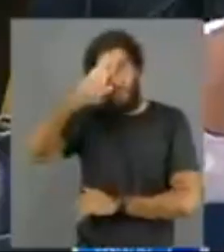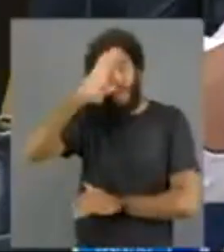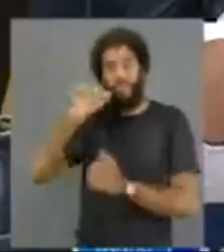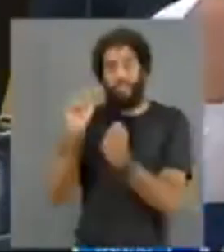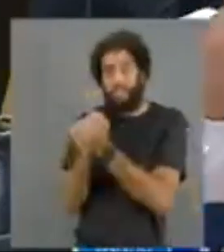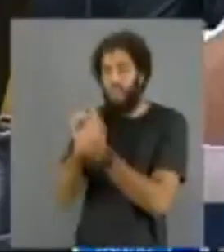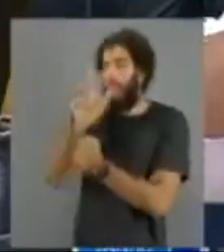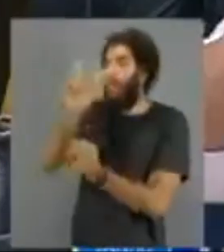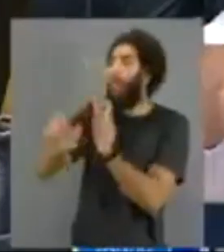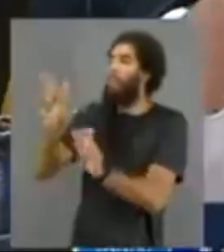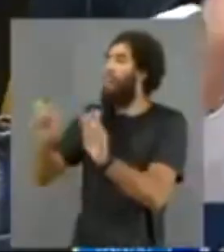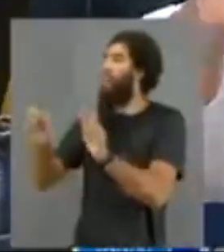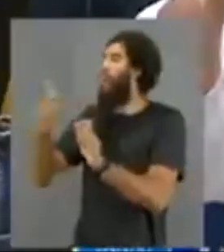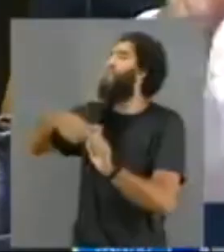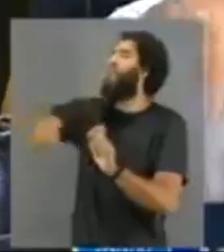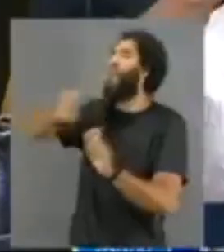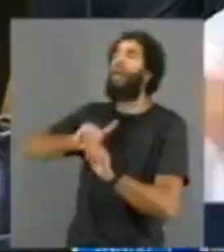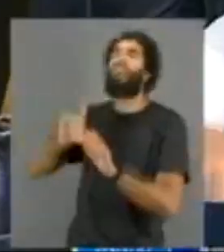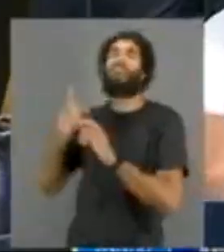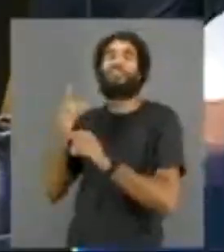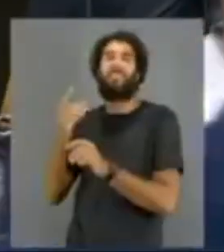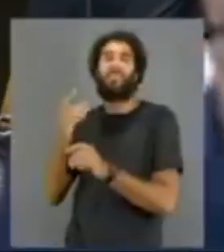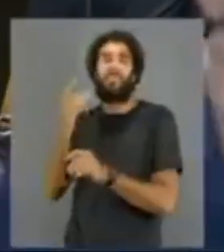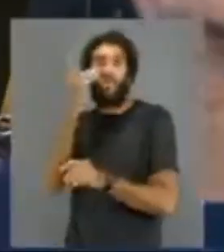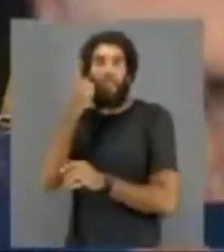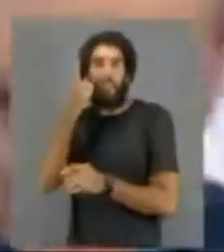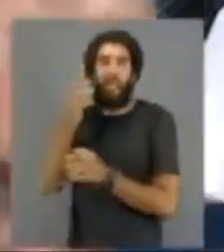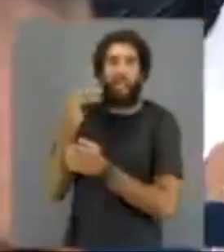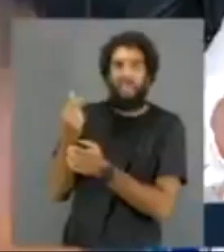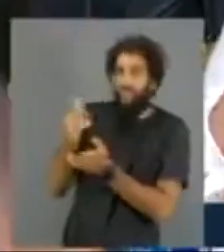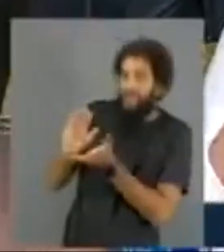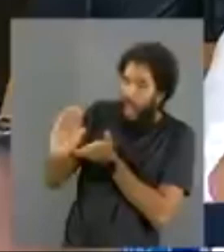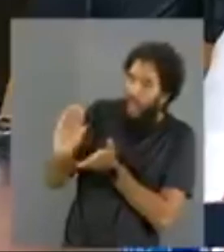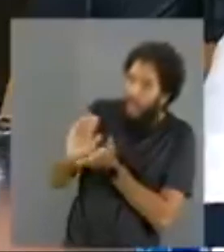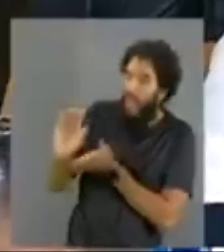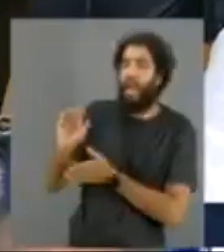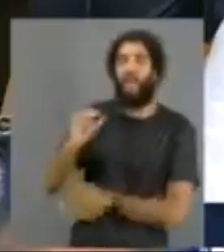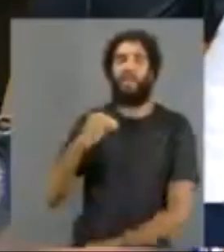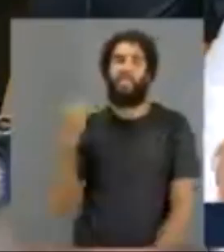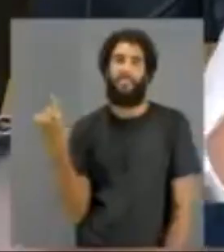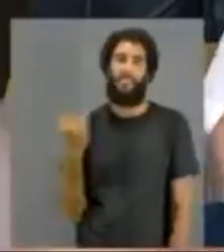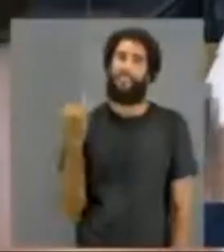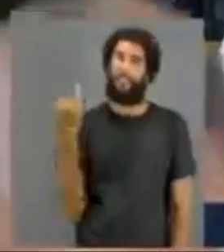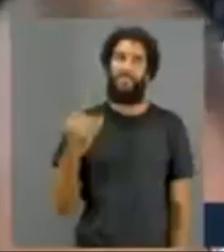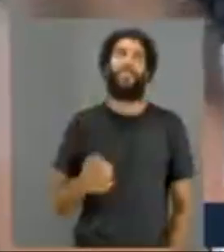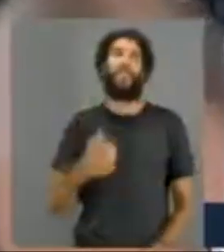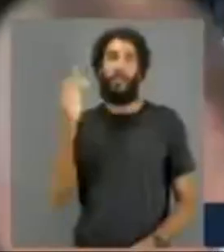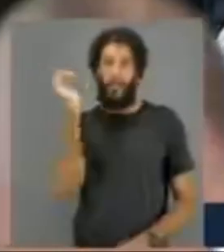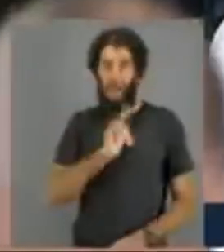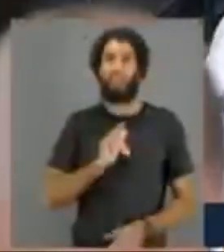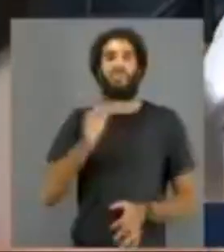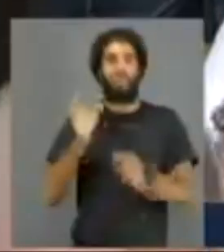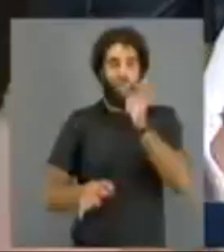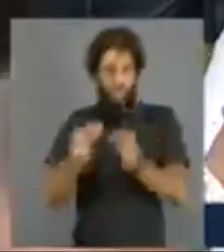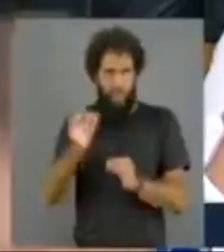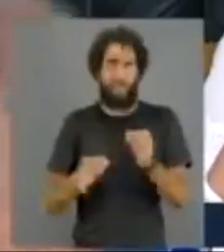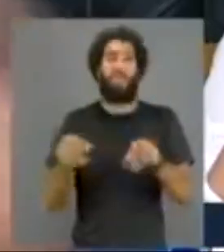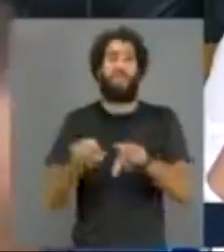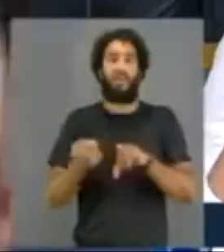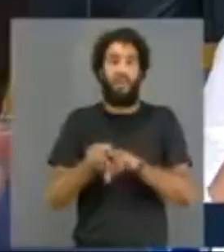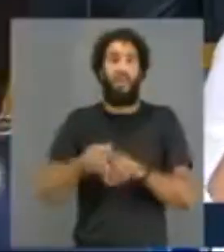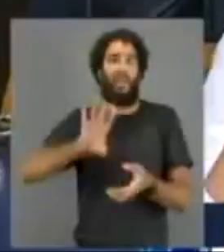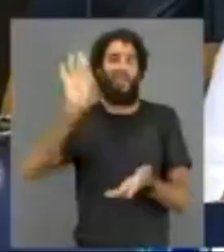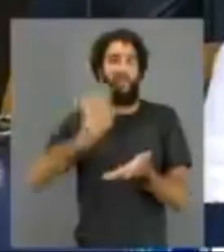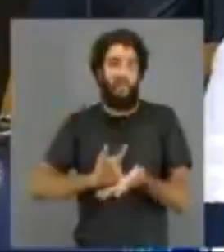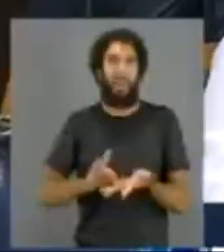aquelas que aqui, deputados, financiaram e fomentaram um ato golpista, é fundamental para garantir justiça e para reafirmar em